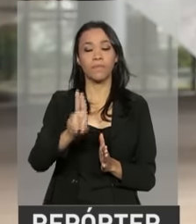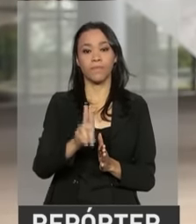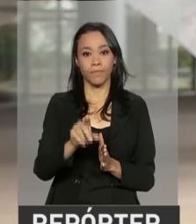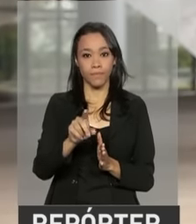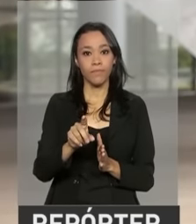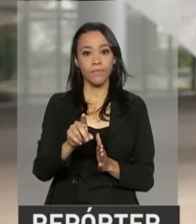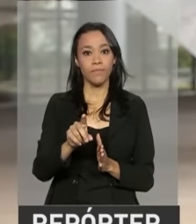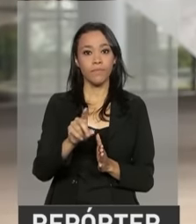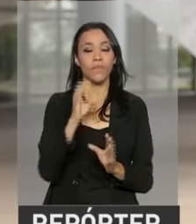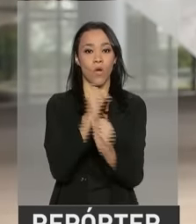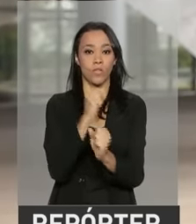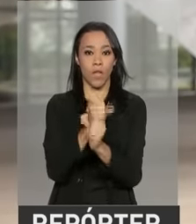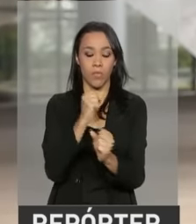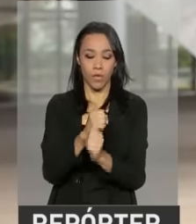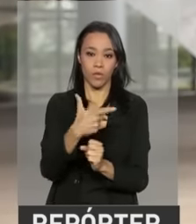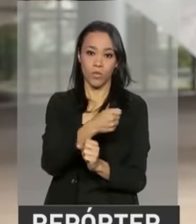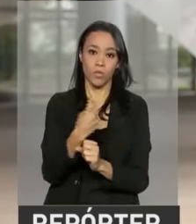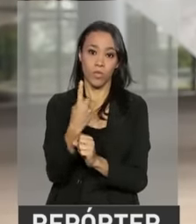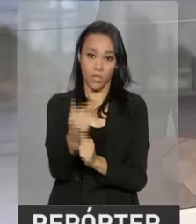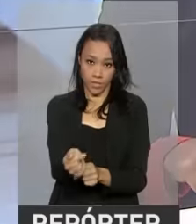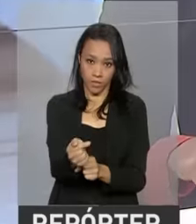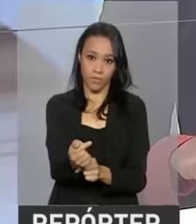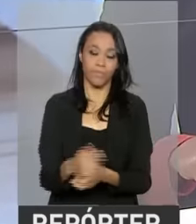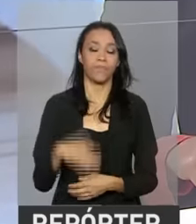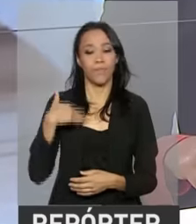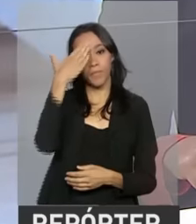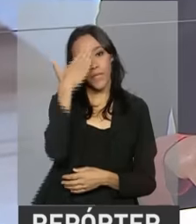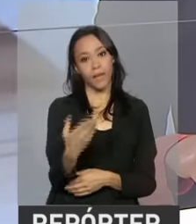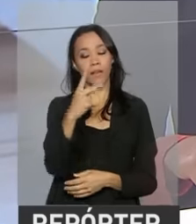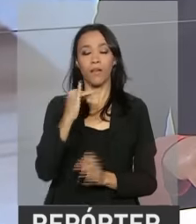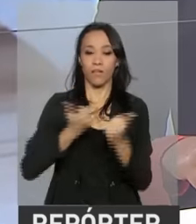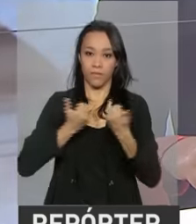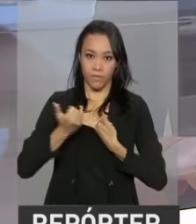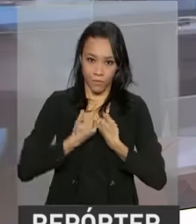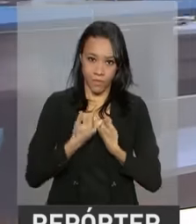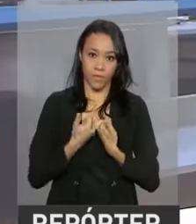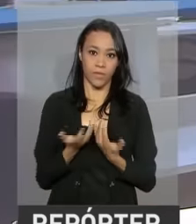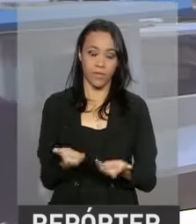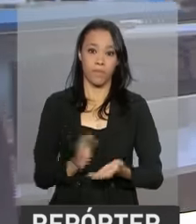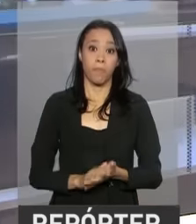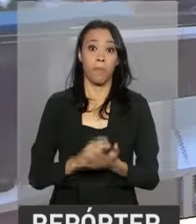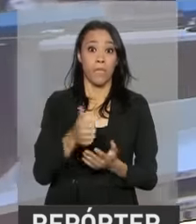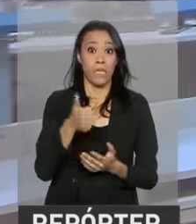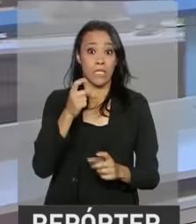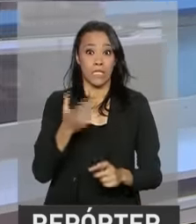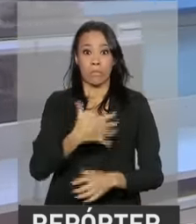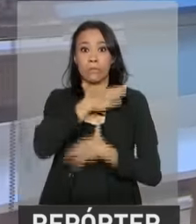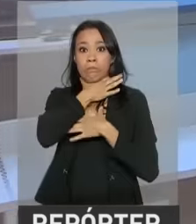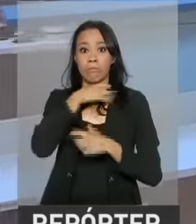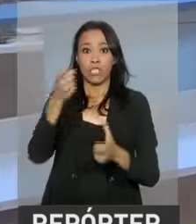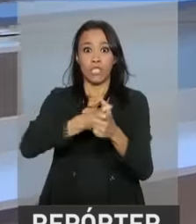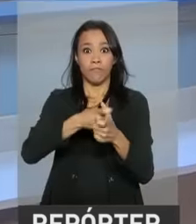aplicados no orçamento do ano que vem Renata Obrigada Gabriela pelas suas informações e o déficit nas contas do